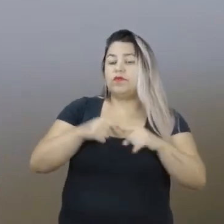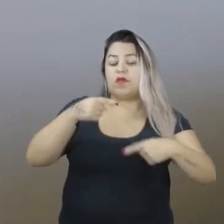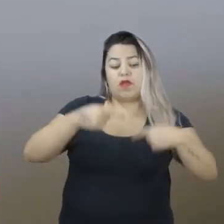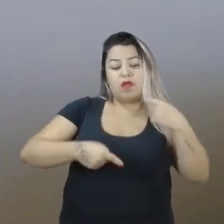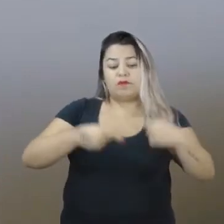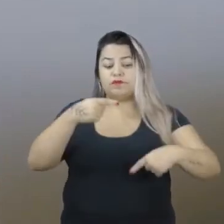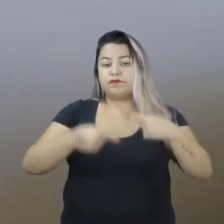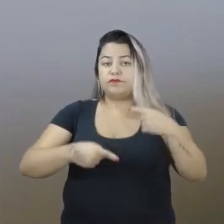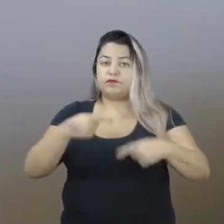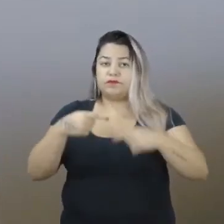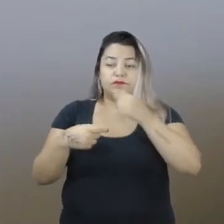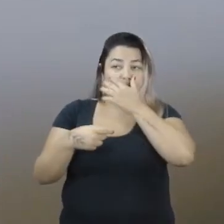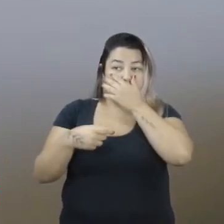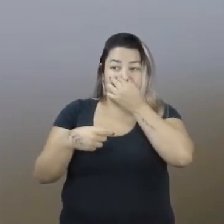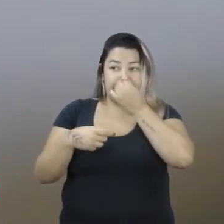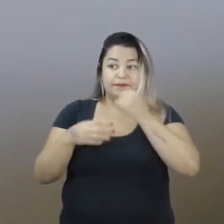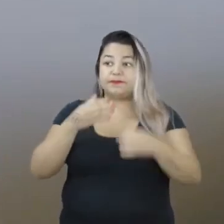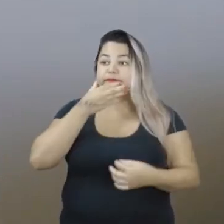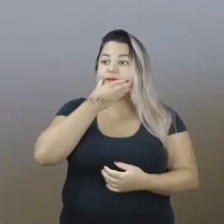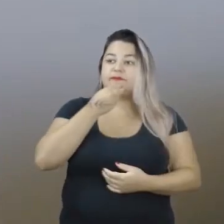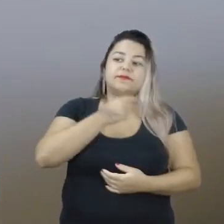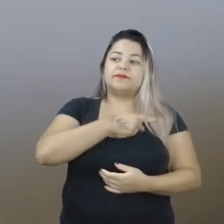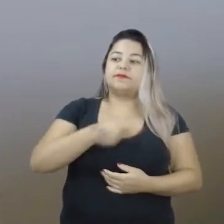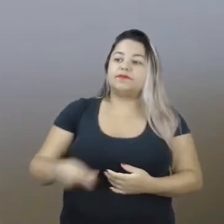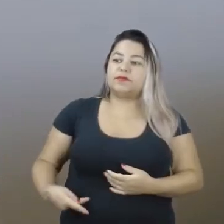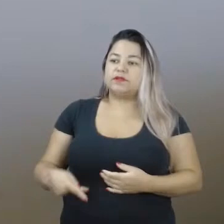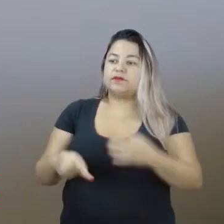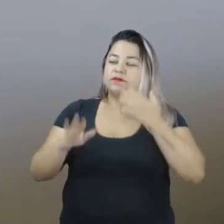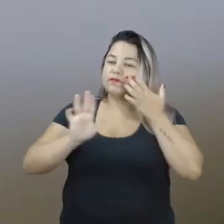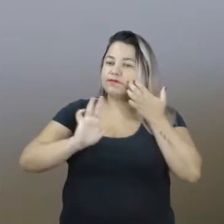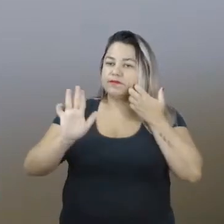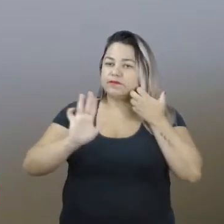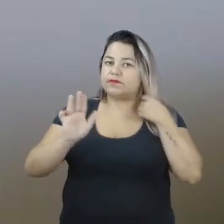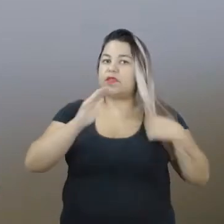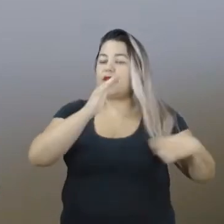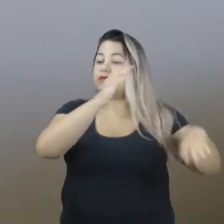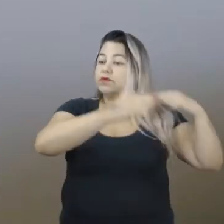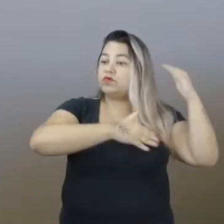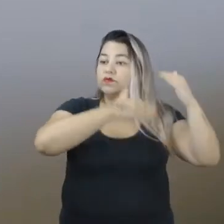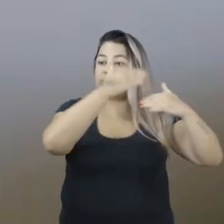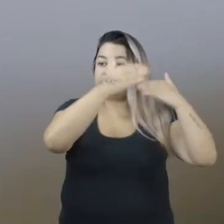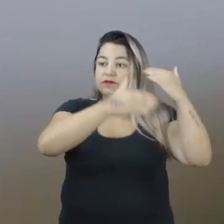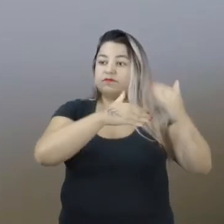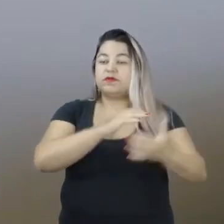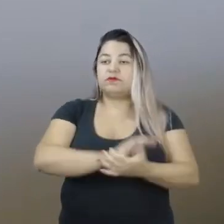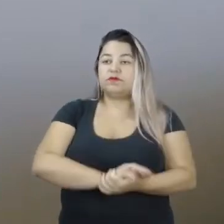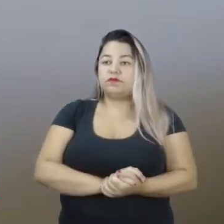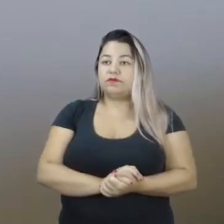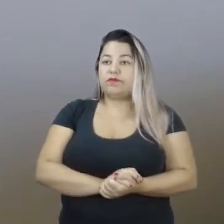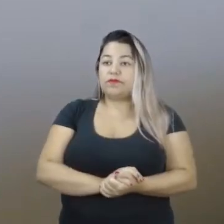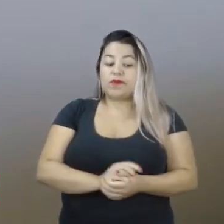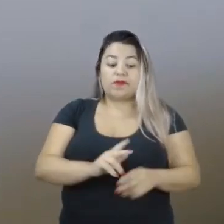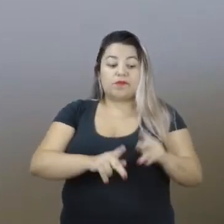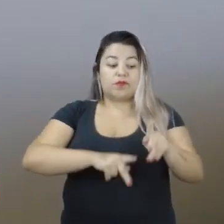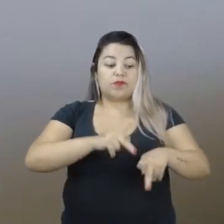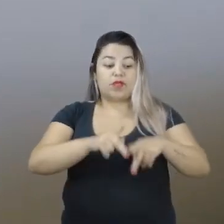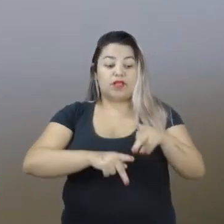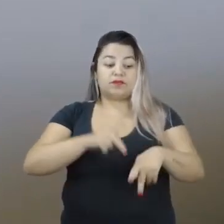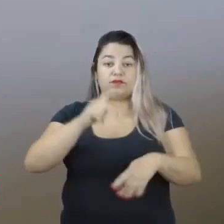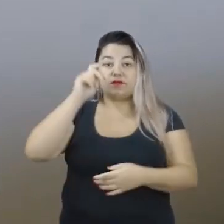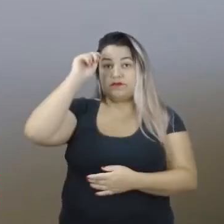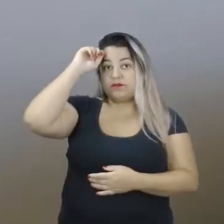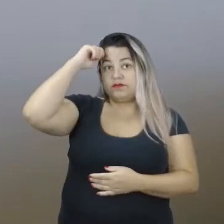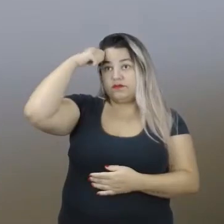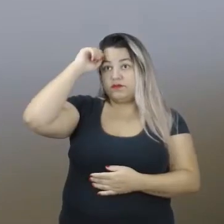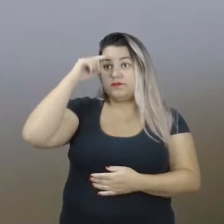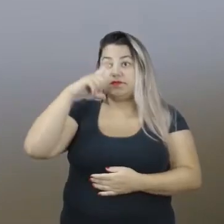política apontada pelo presidente e que está tendo um crescimento e que a população negra